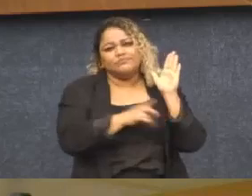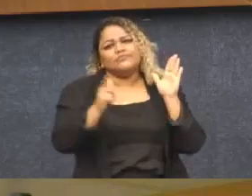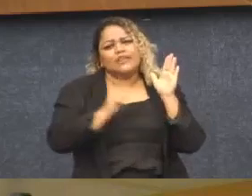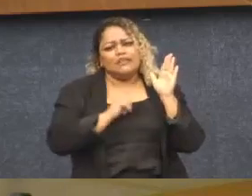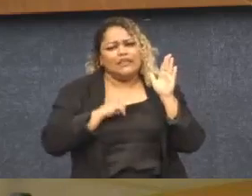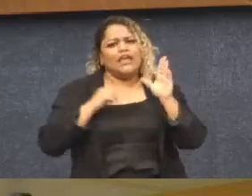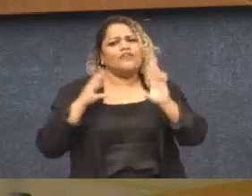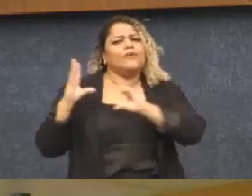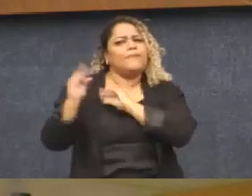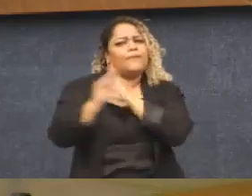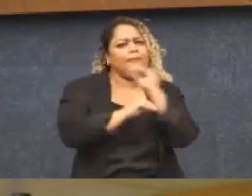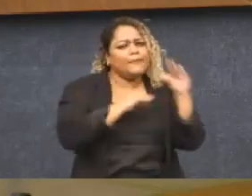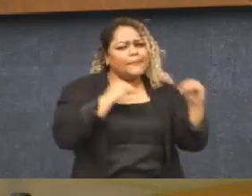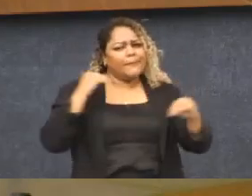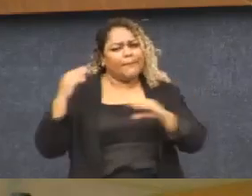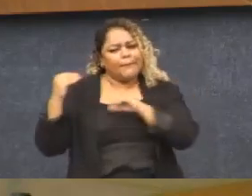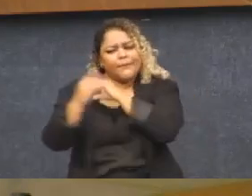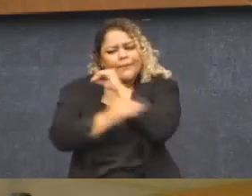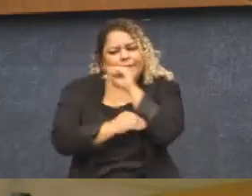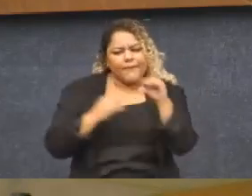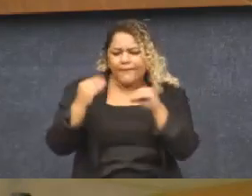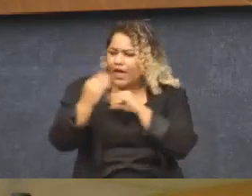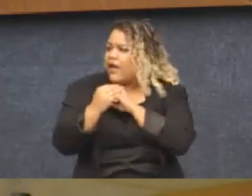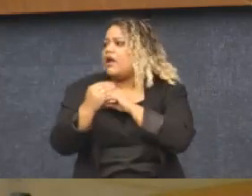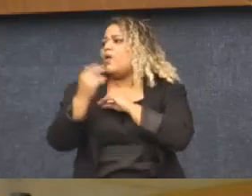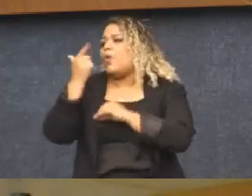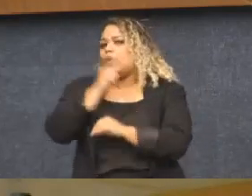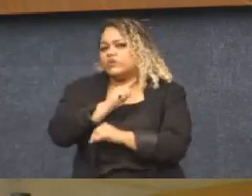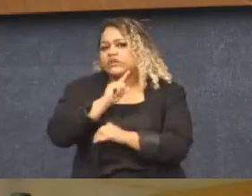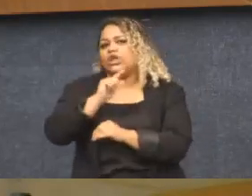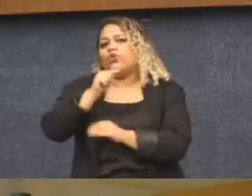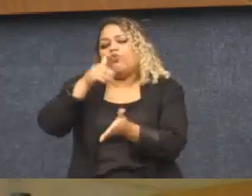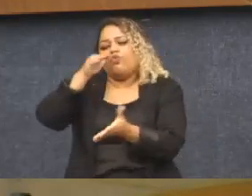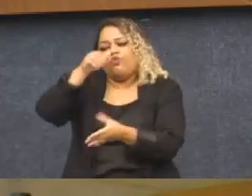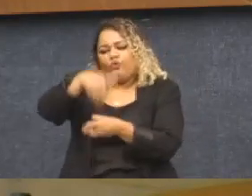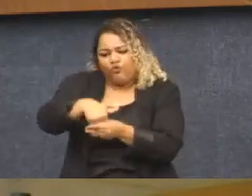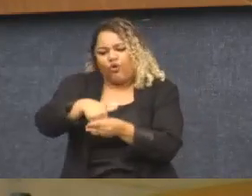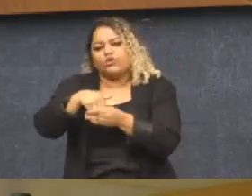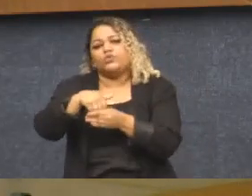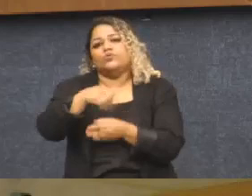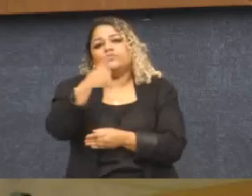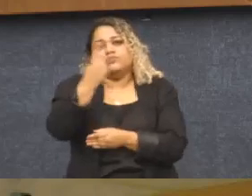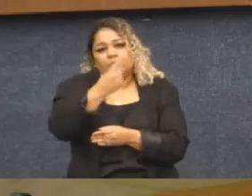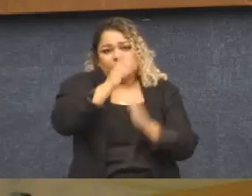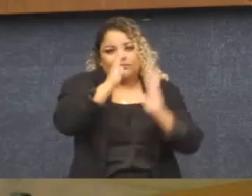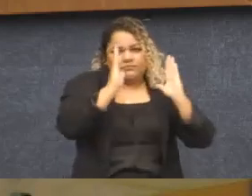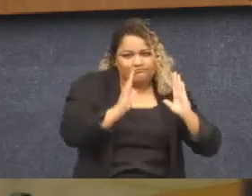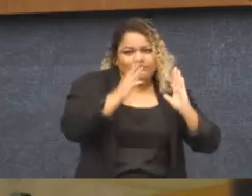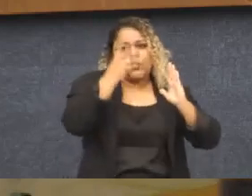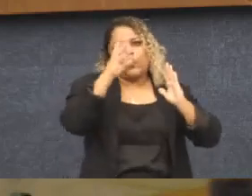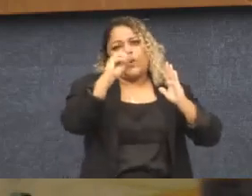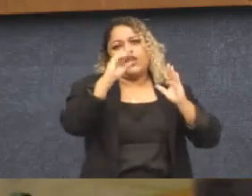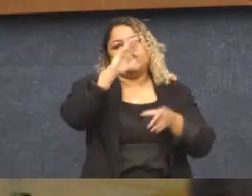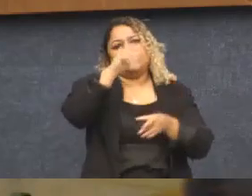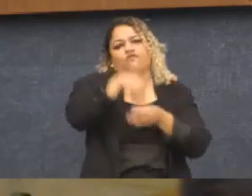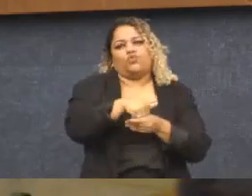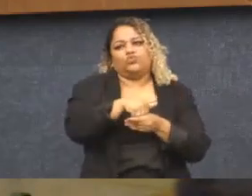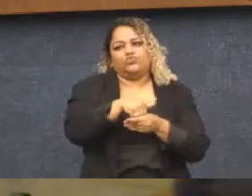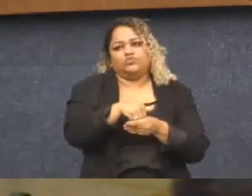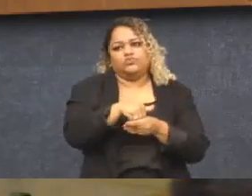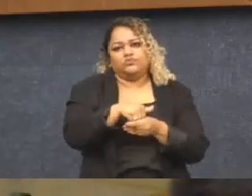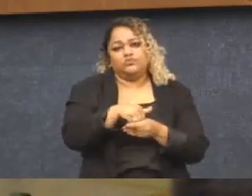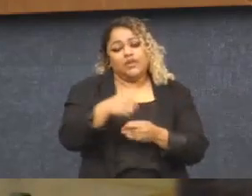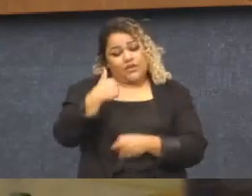conversa, nós conseguimos votar em primeiro turno. E o projeto foi aprovado em primeiro turno com 40 votos, o